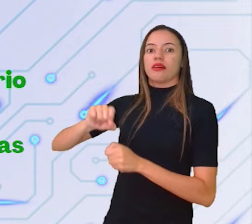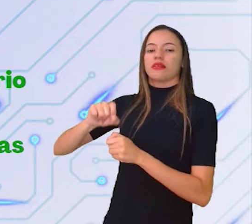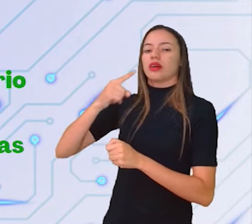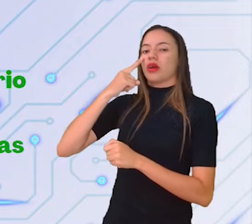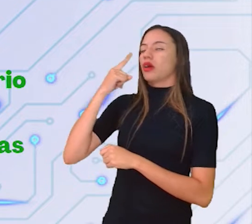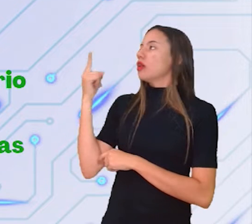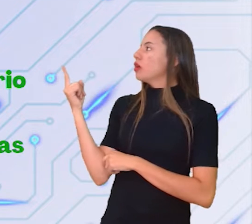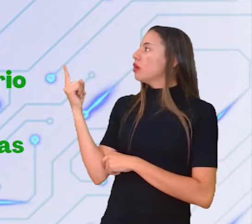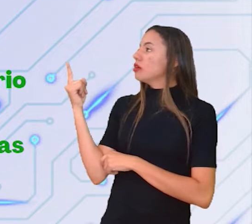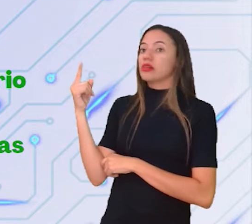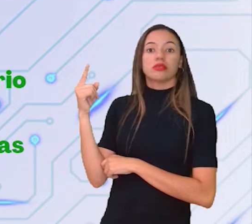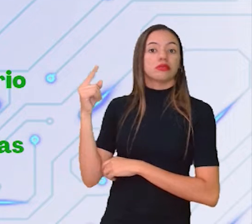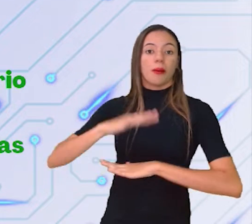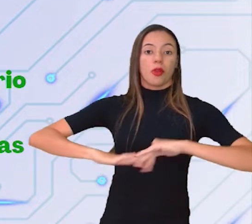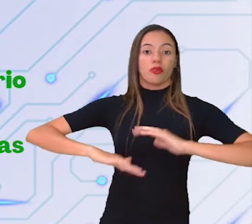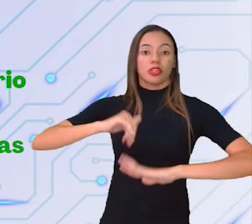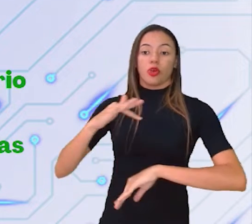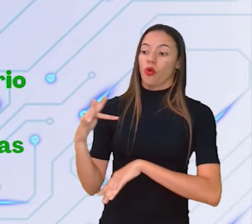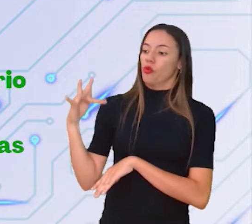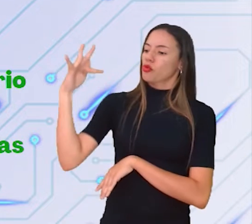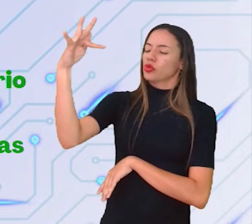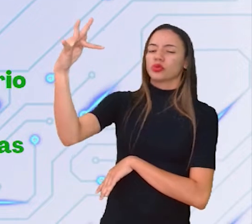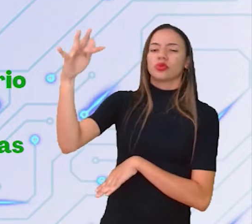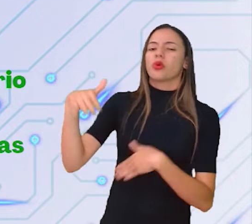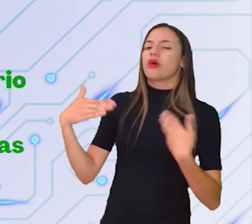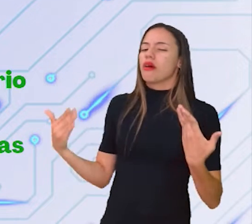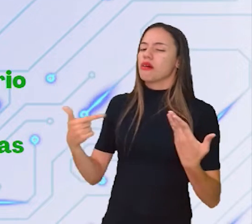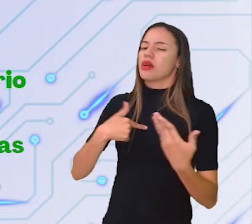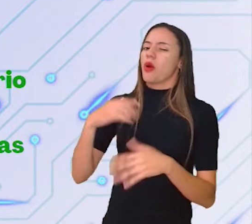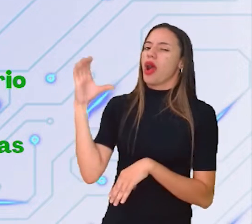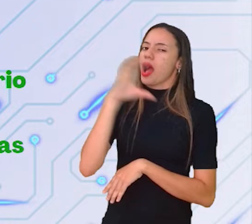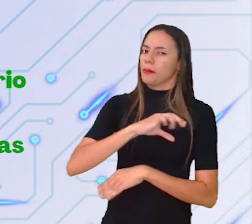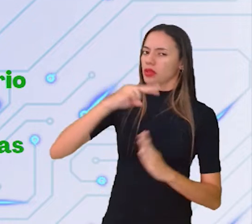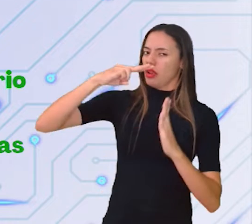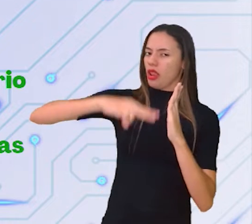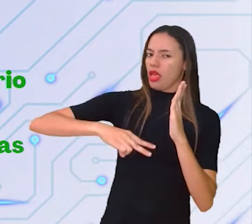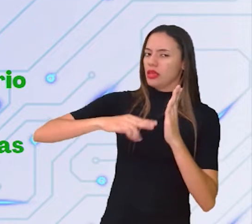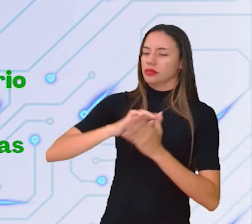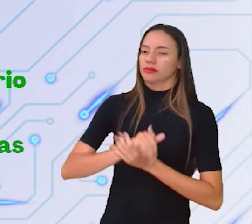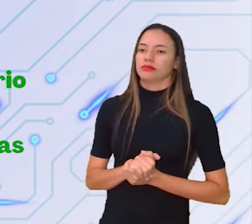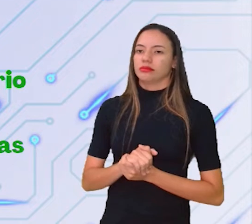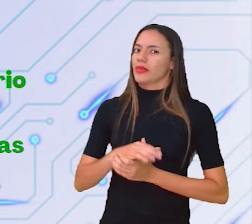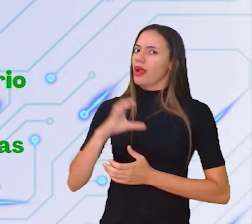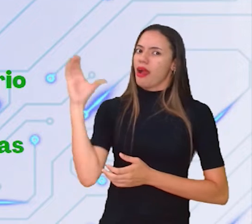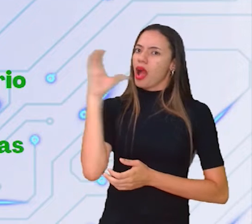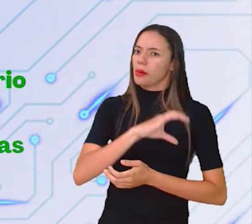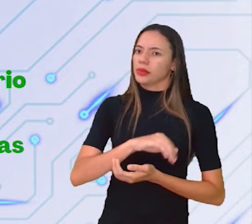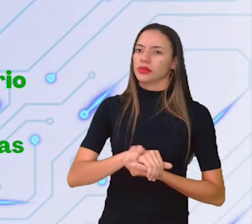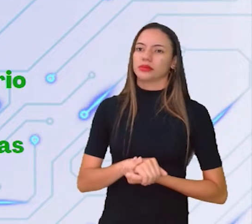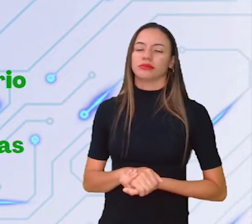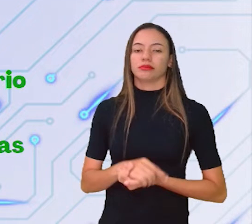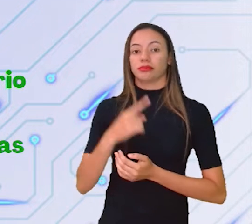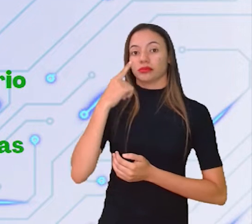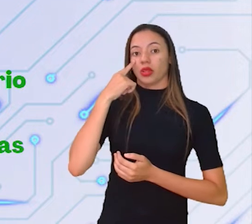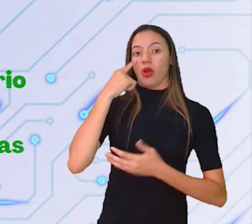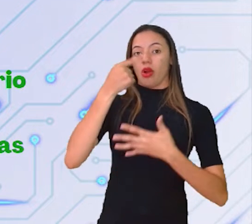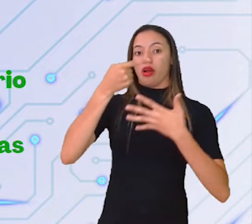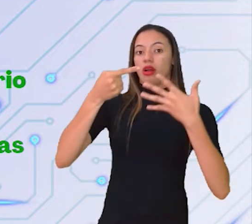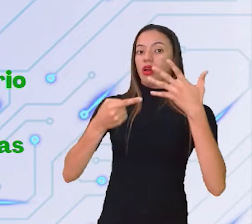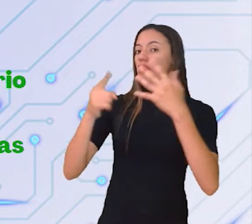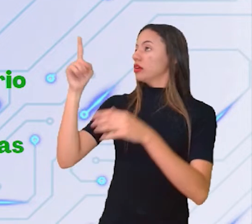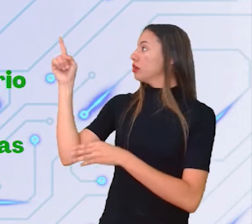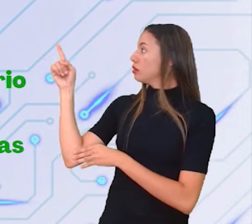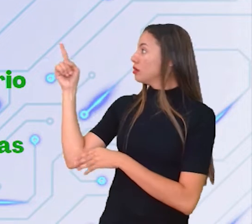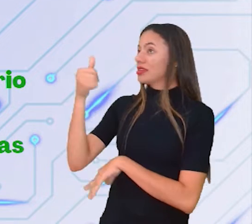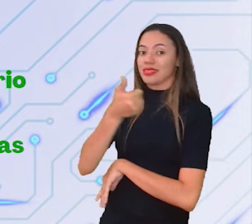as profissões do futuro, né? Vou bem rapidinho aí, ó, lendo bem rápido, nessas 10 aí,